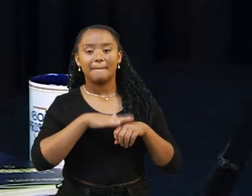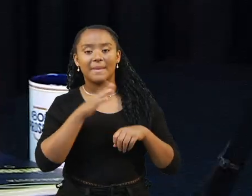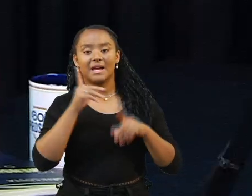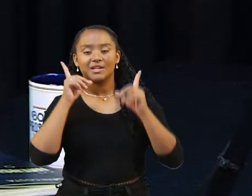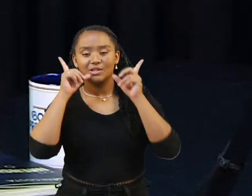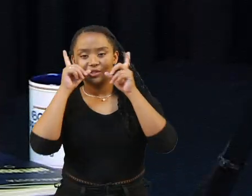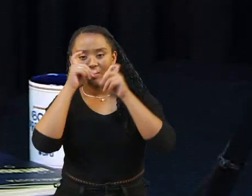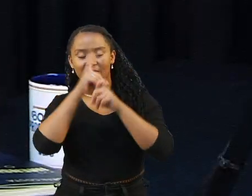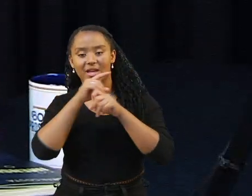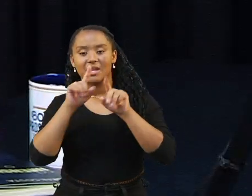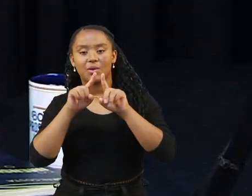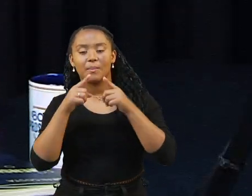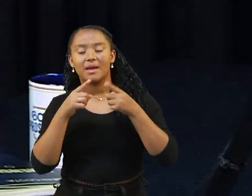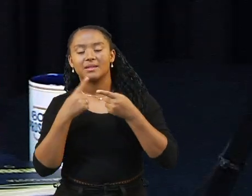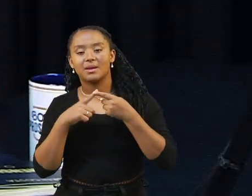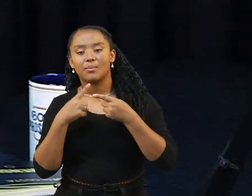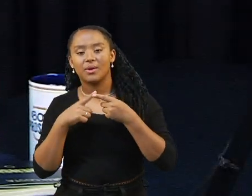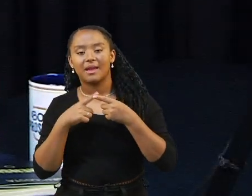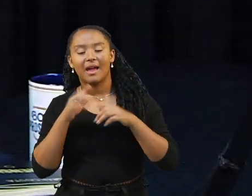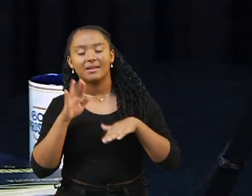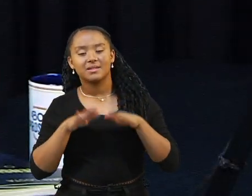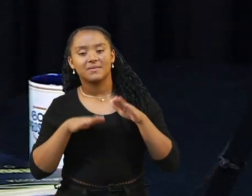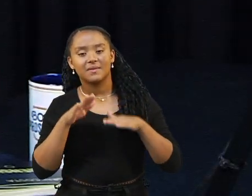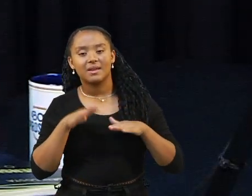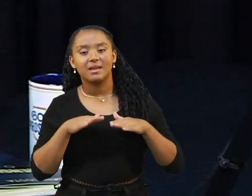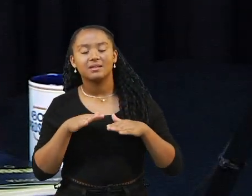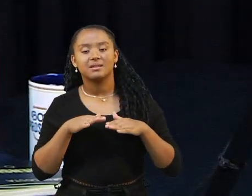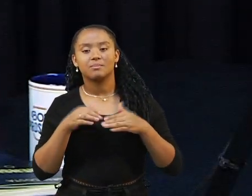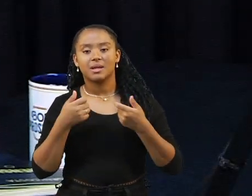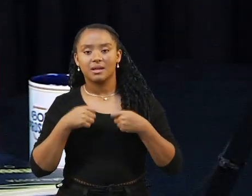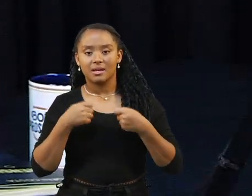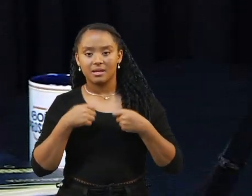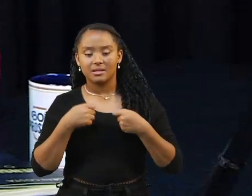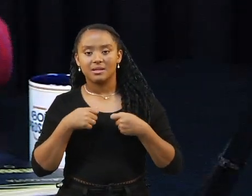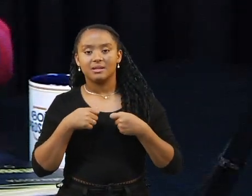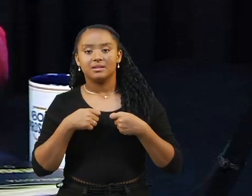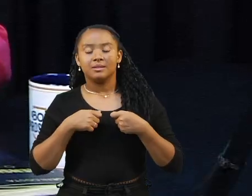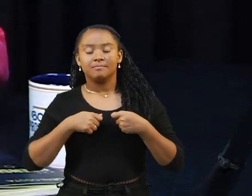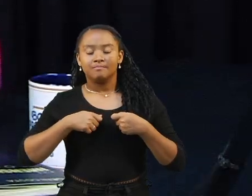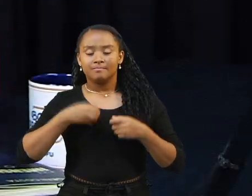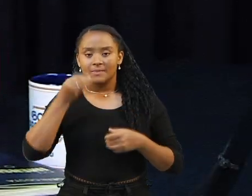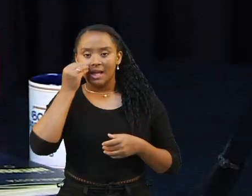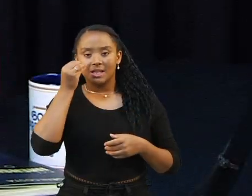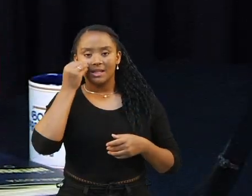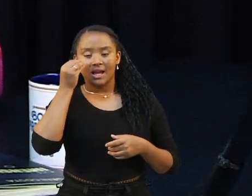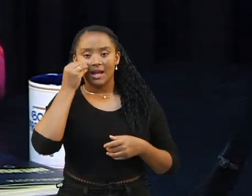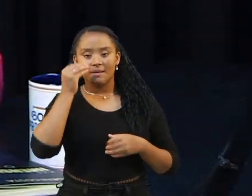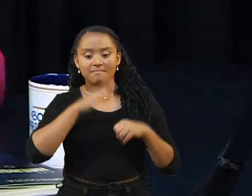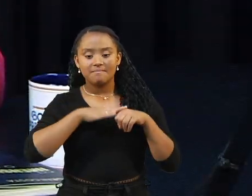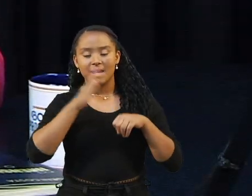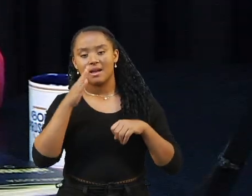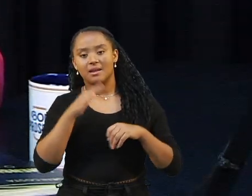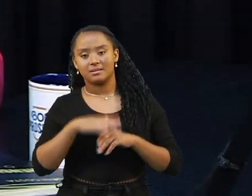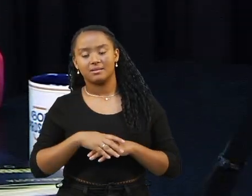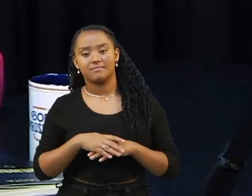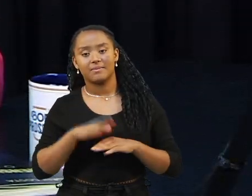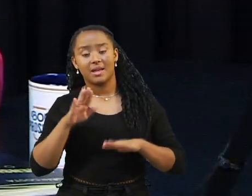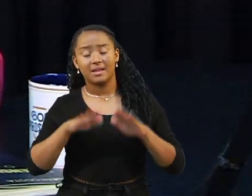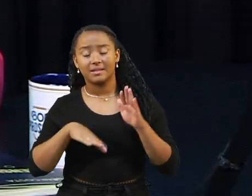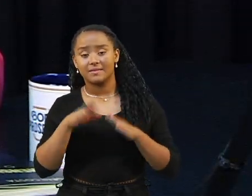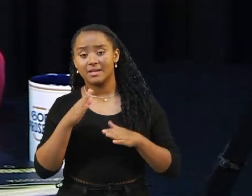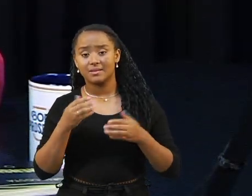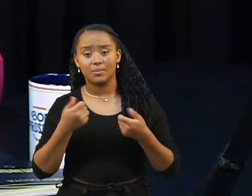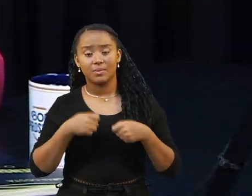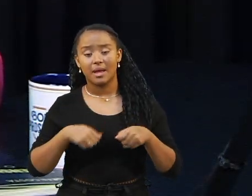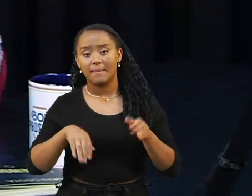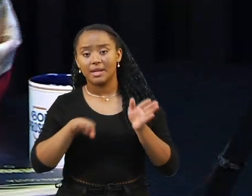difícil, mas é uma coisa assim que às vezes você tem que insistir mais. Às vezes você